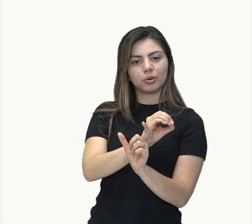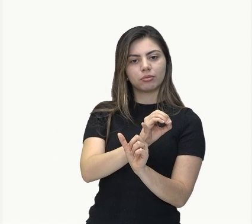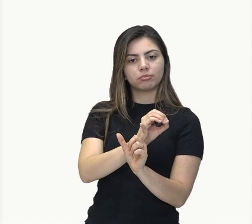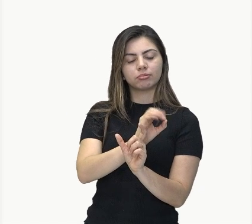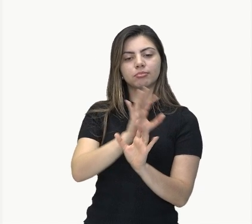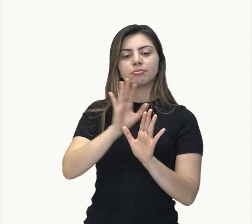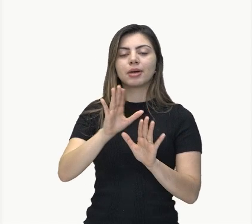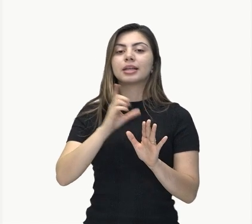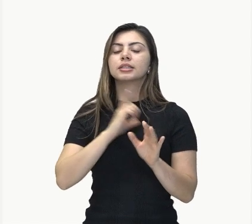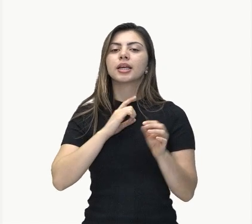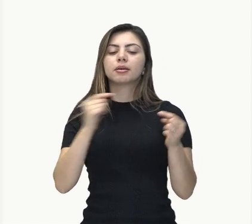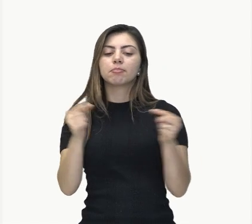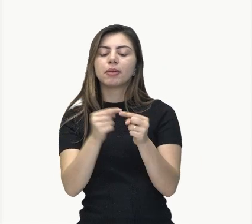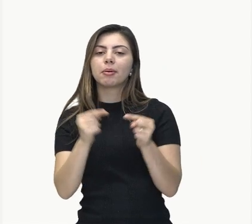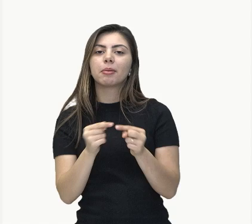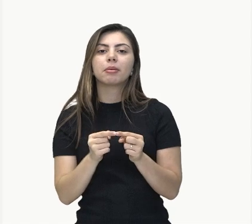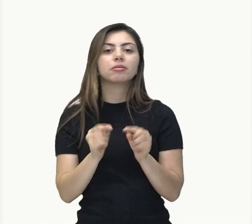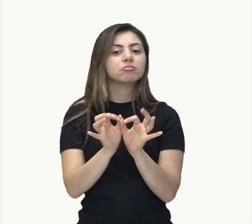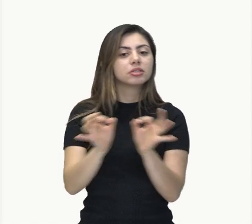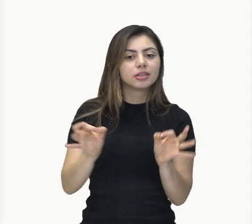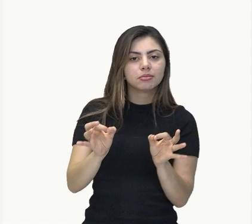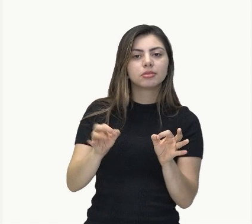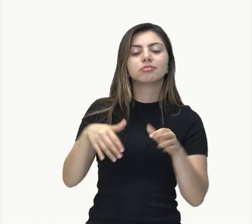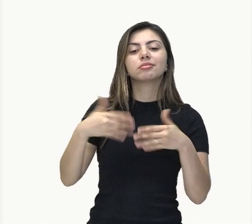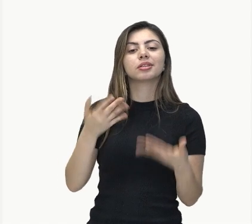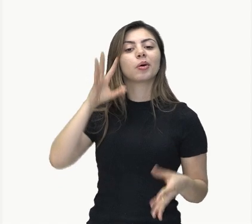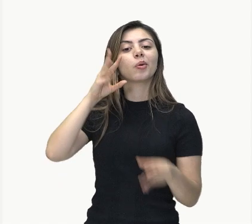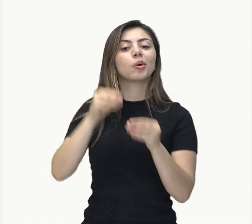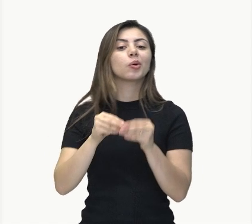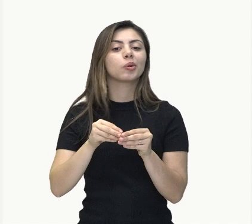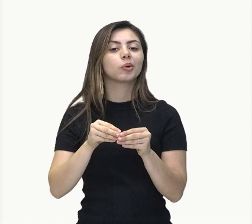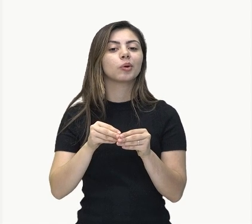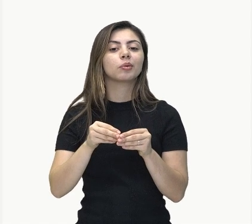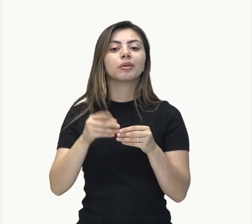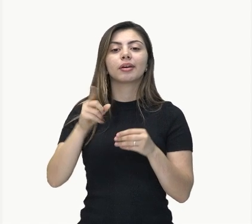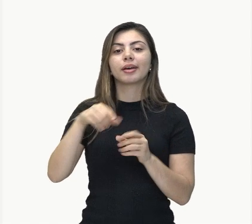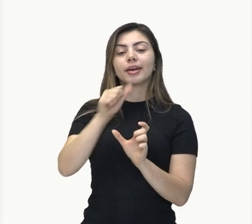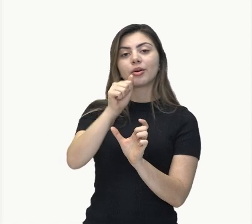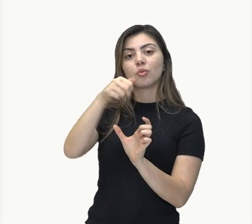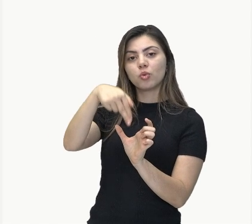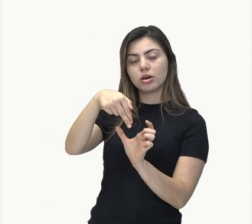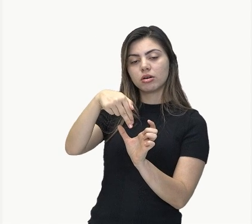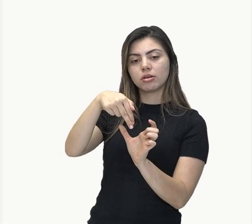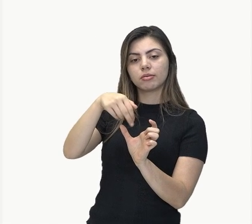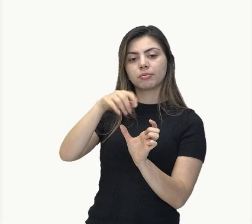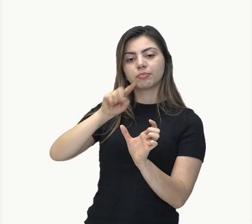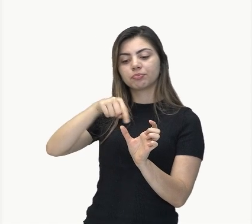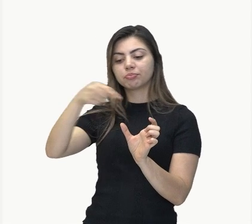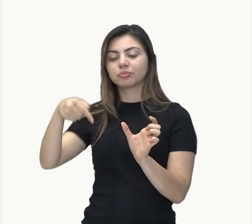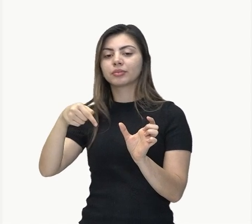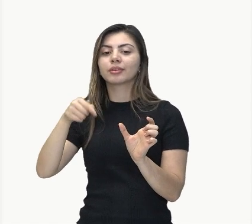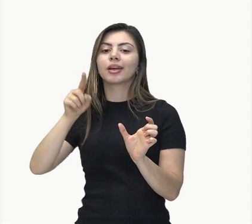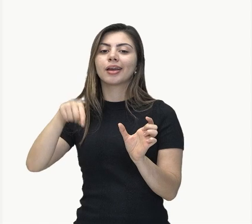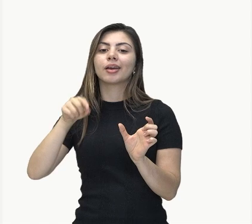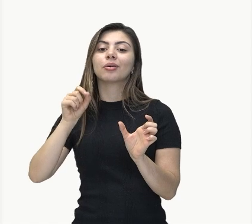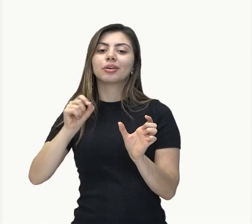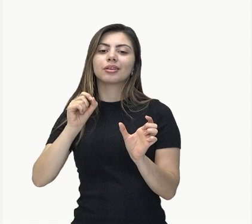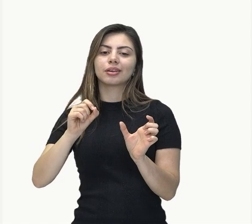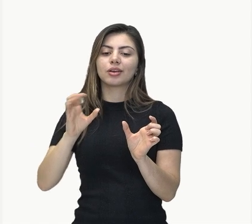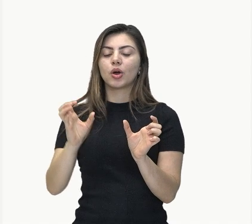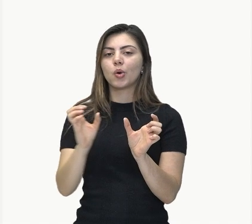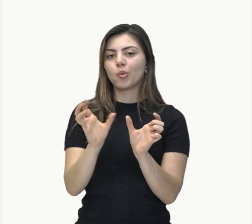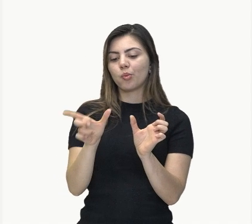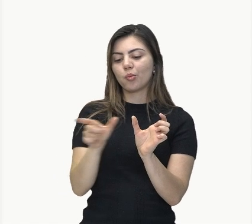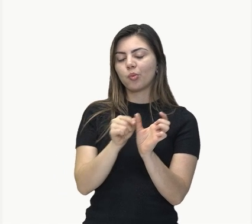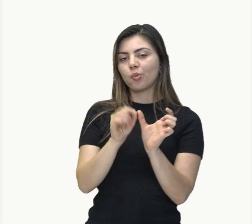é ligações simples, o infixo é o an. Como é um hidrocarboneto, o